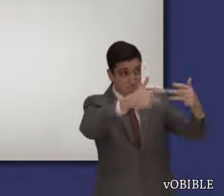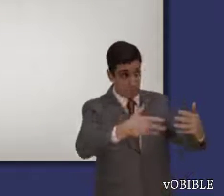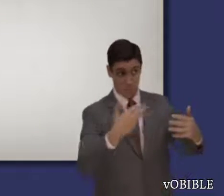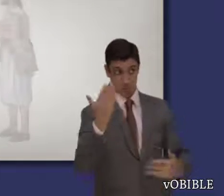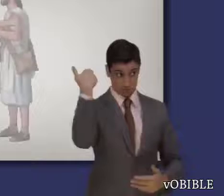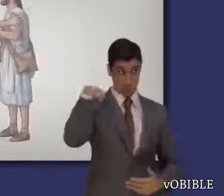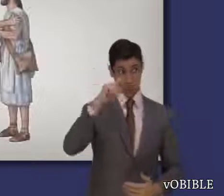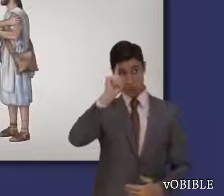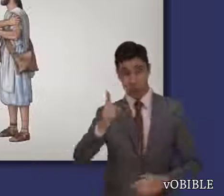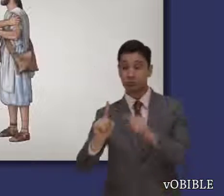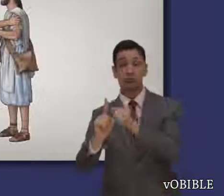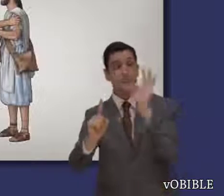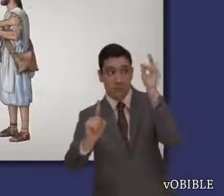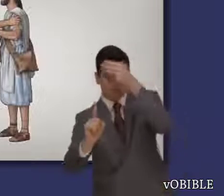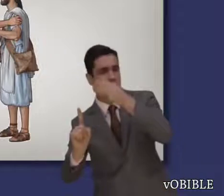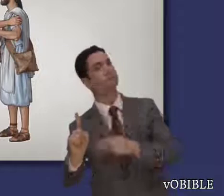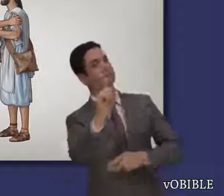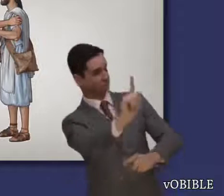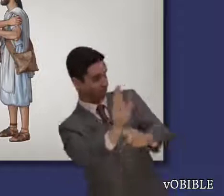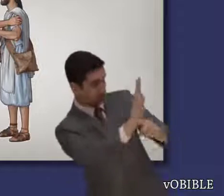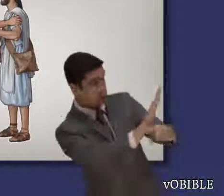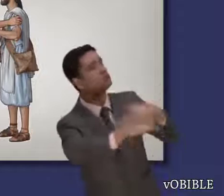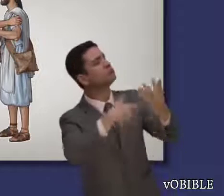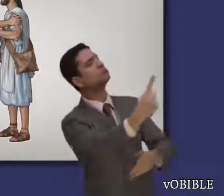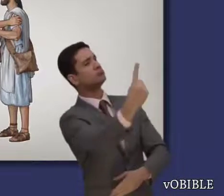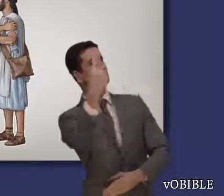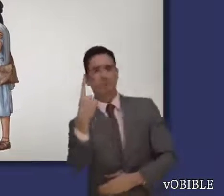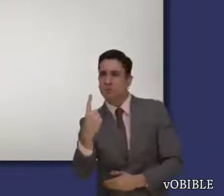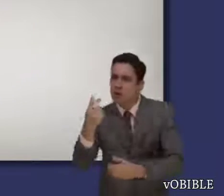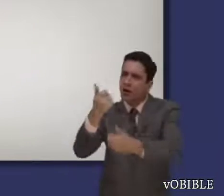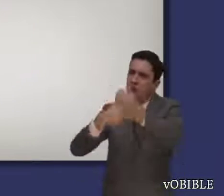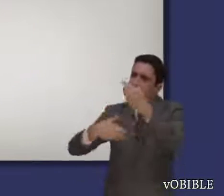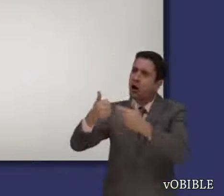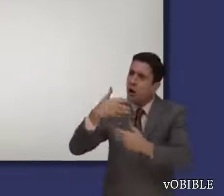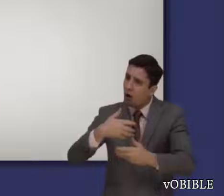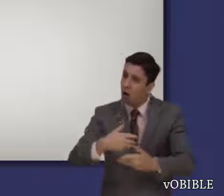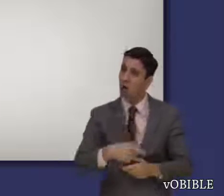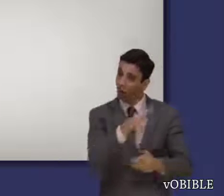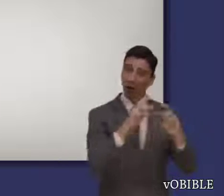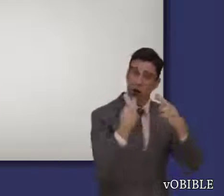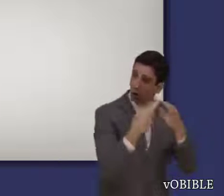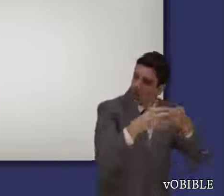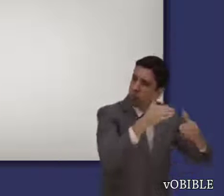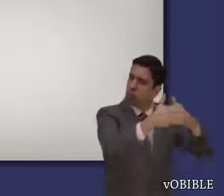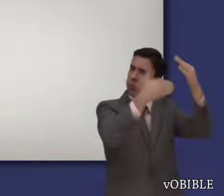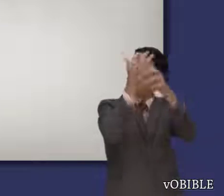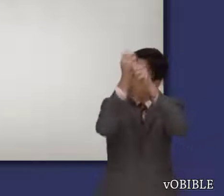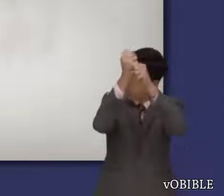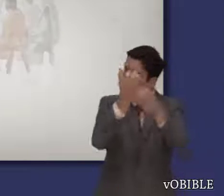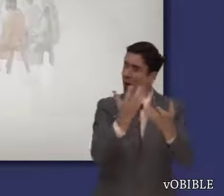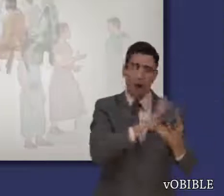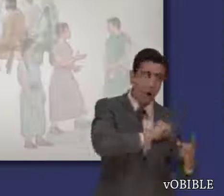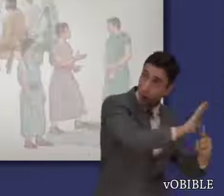No capítulo 3, Paulo diz que tinha enviado Timóteo a Tessalônica para fortalecer a fé deles. Quando Timóteo voltou,